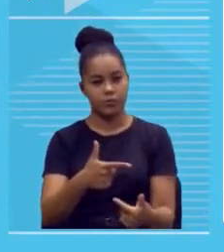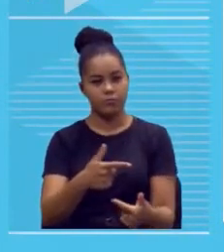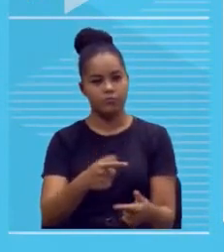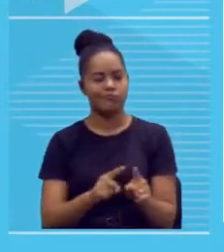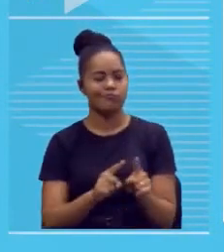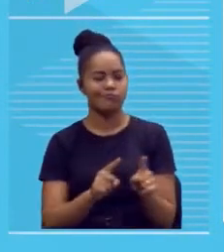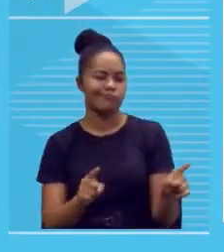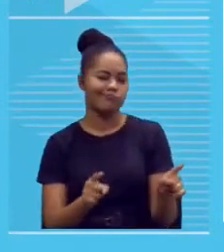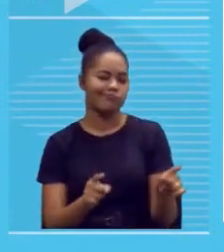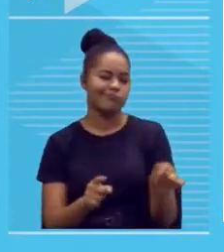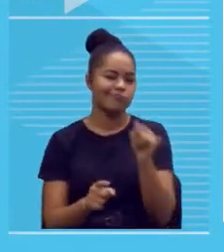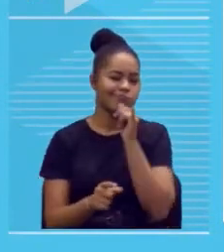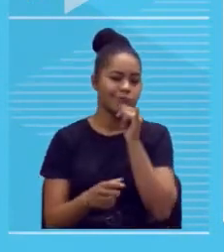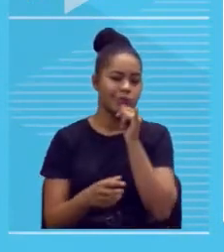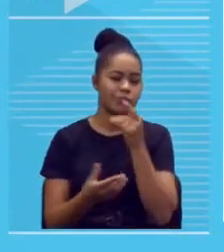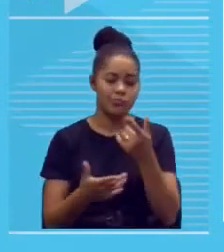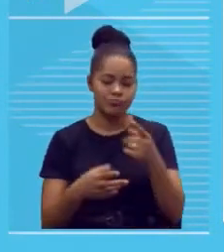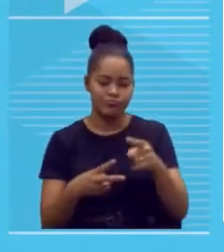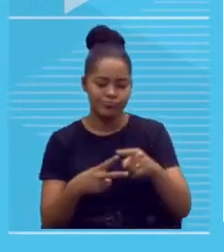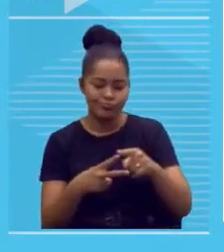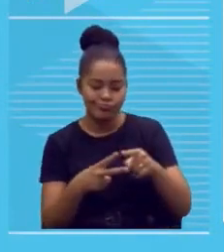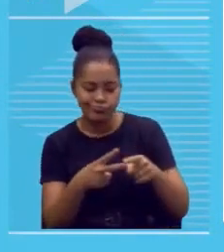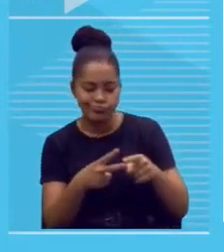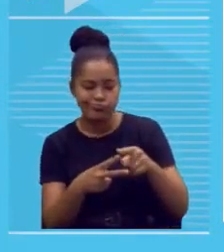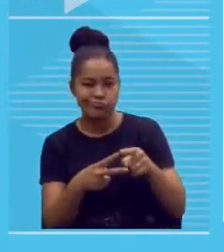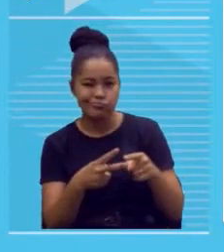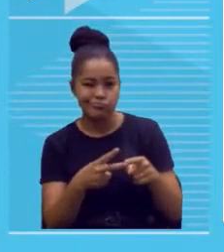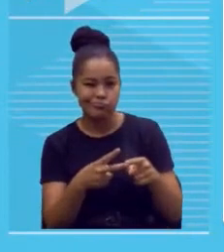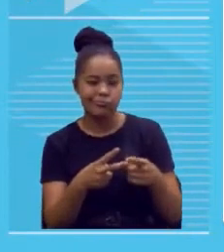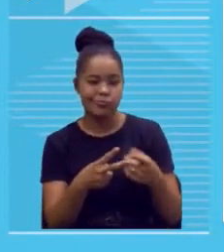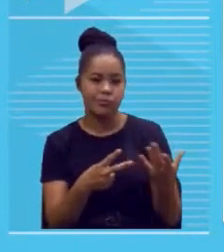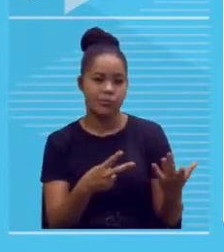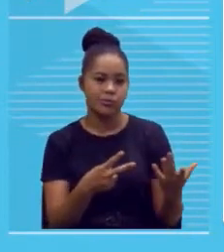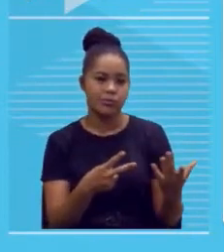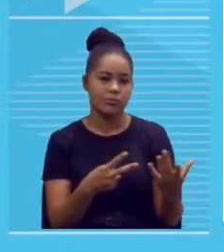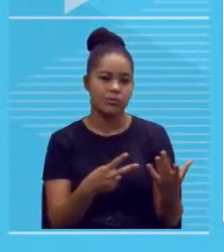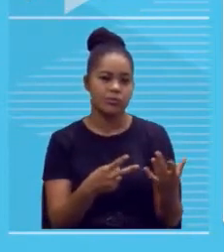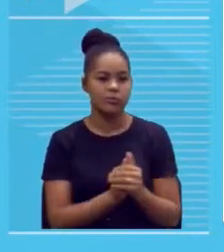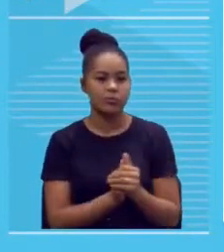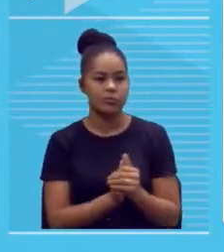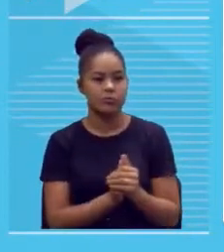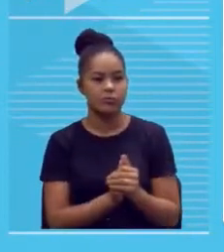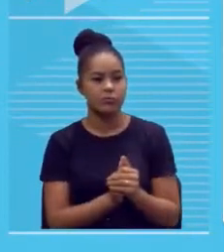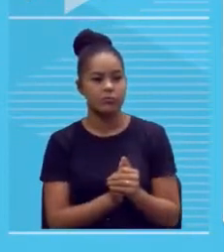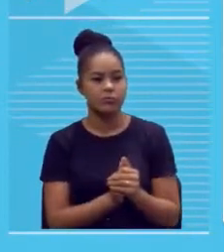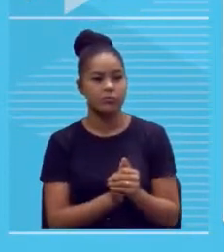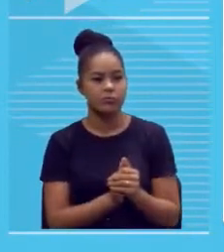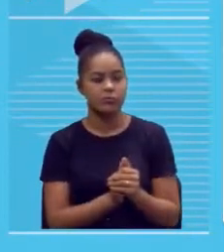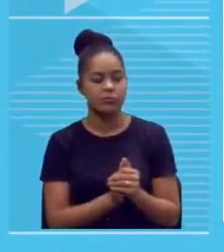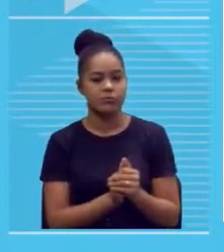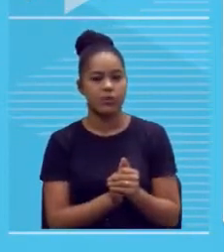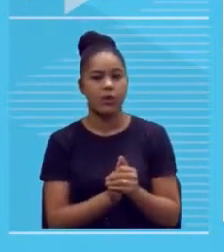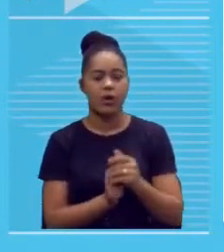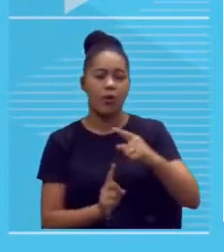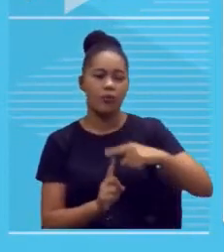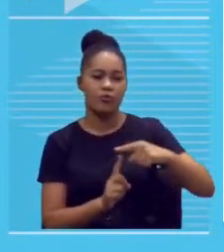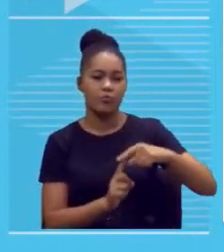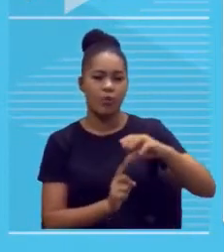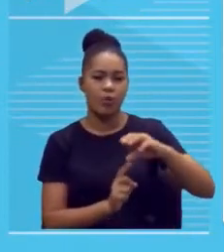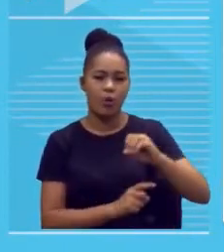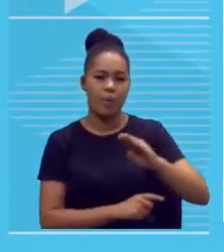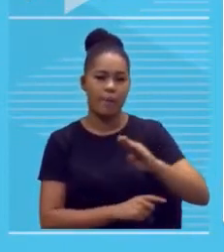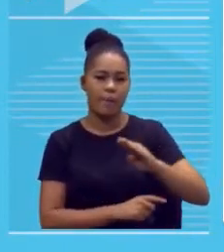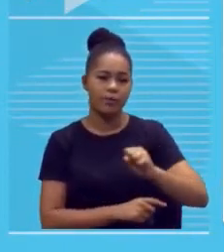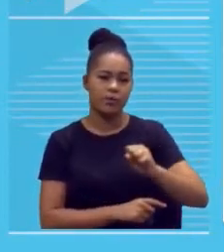Professor, mas o seu ângulo ali entre a reta e o eixo X, ele é um ângulo obtuso.